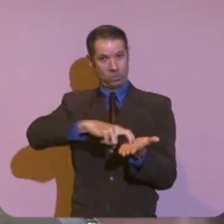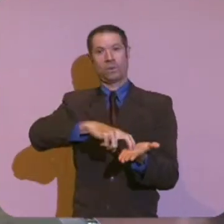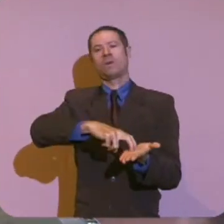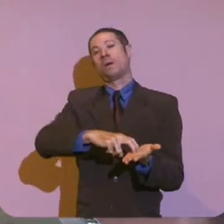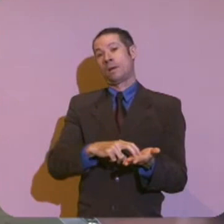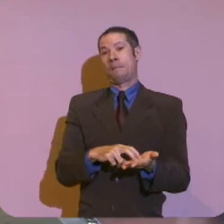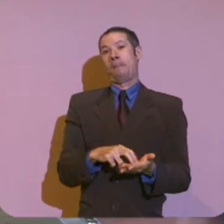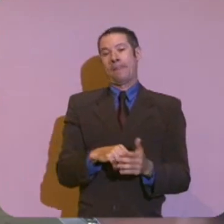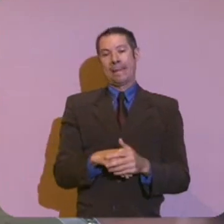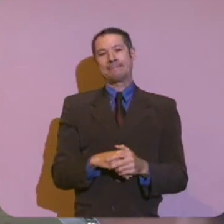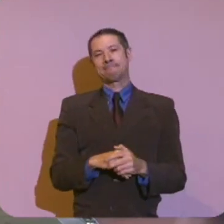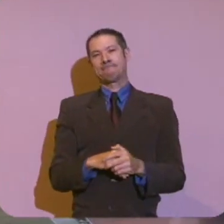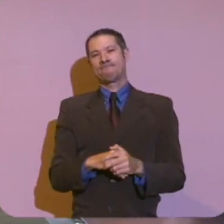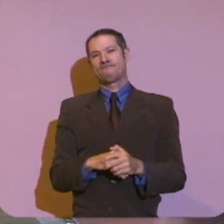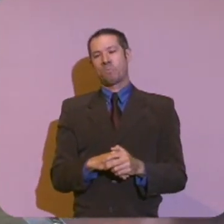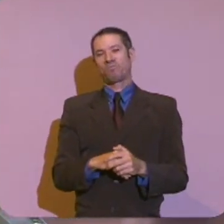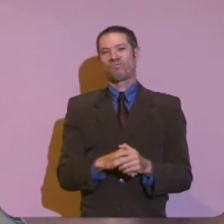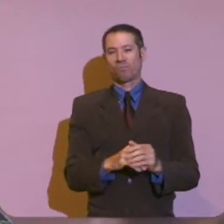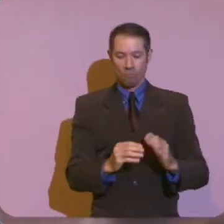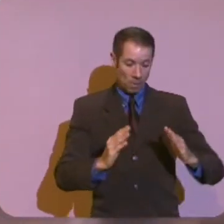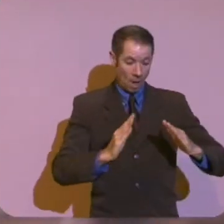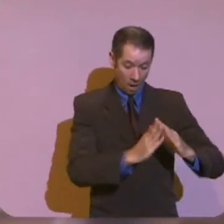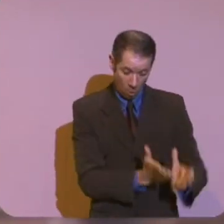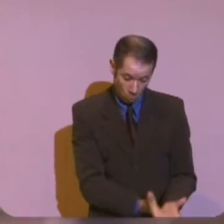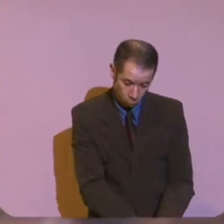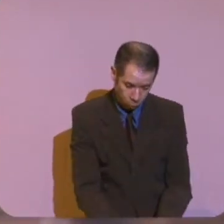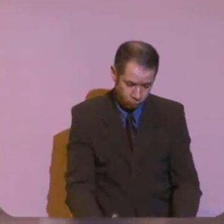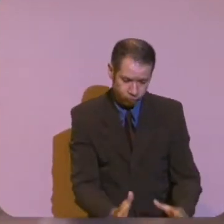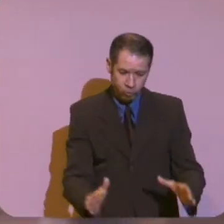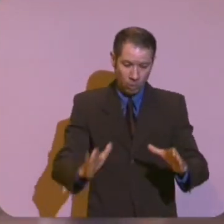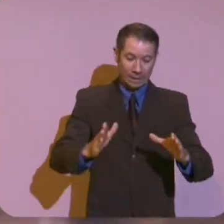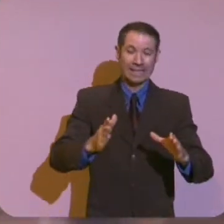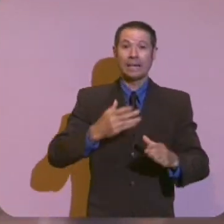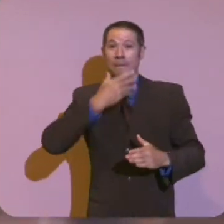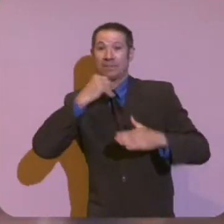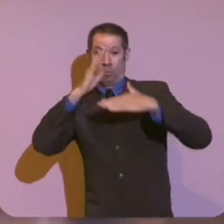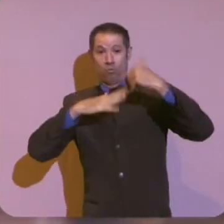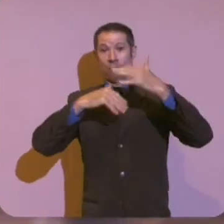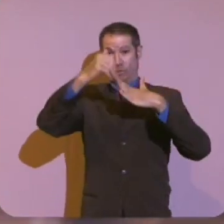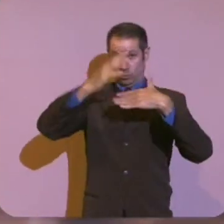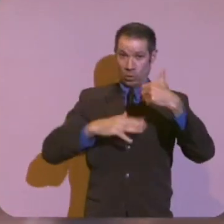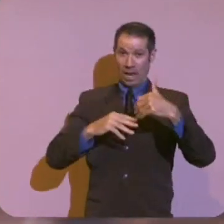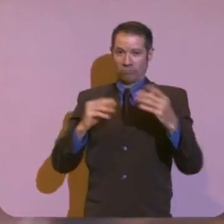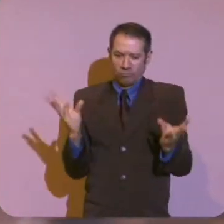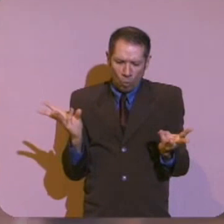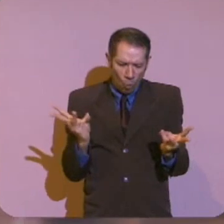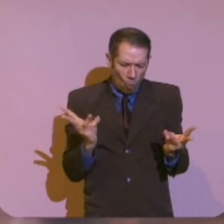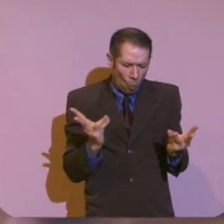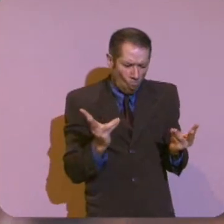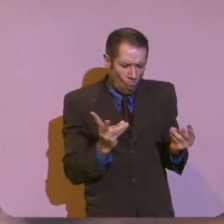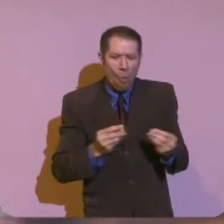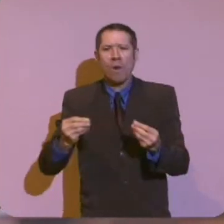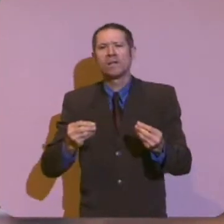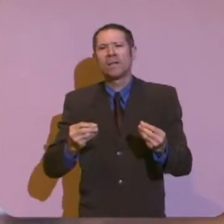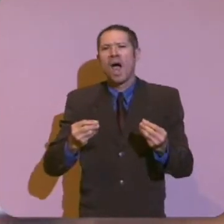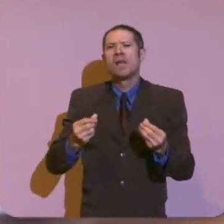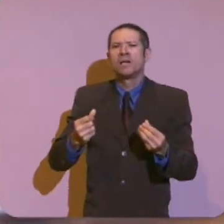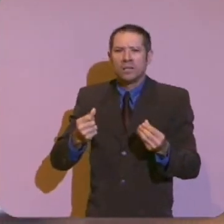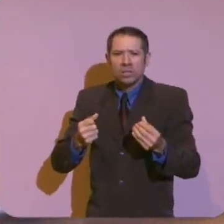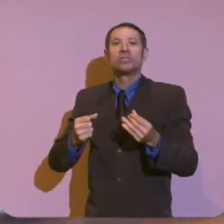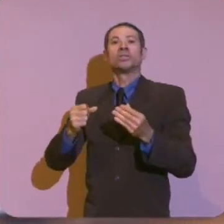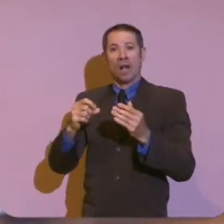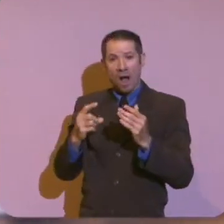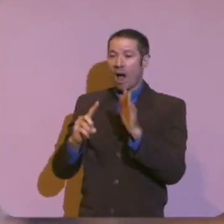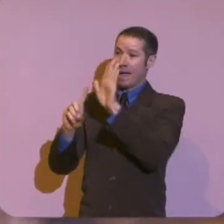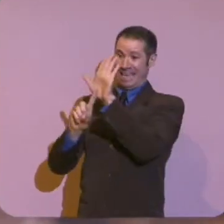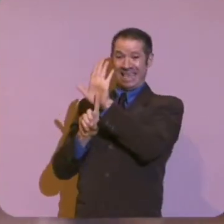é que o oleiro, ele tem critérios próprios de qualidade já revelados na sua